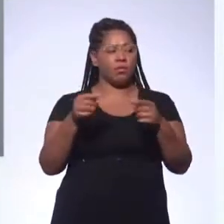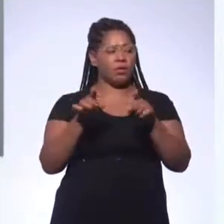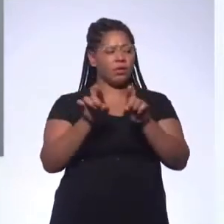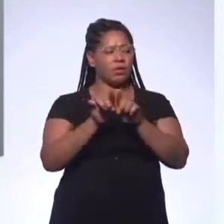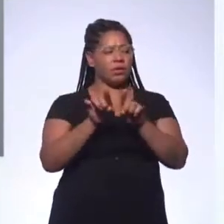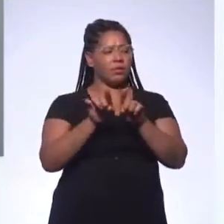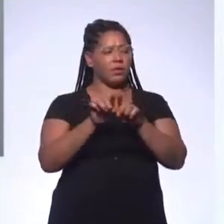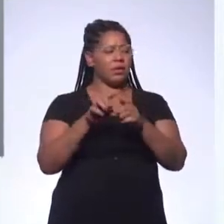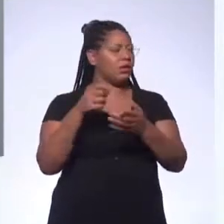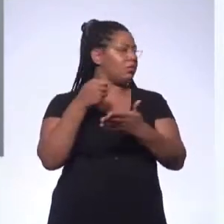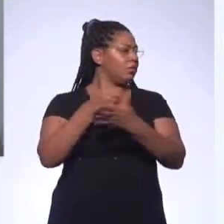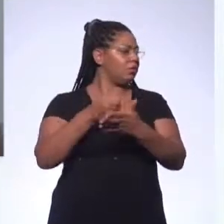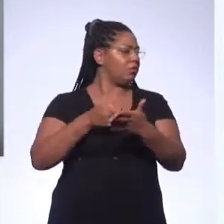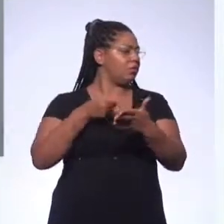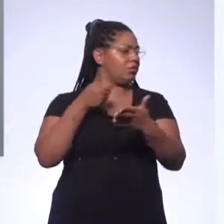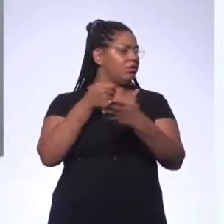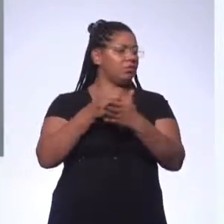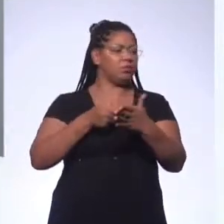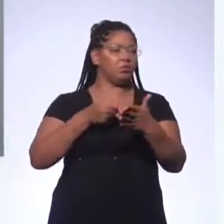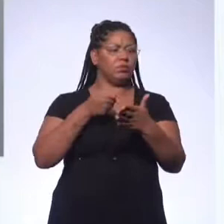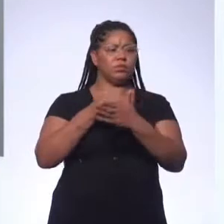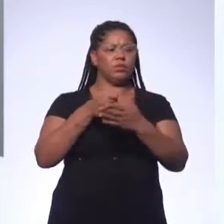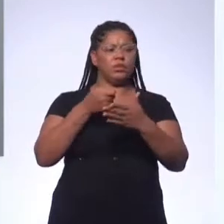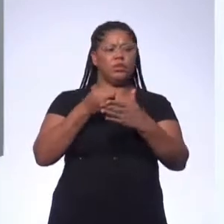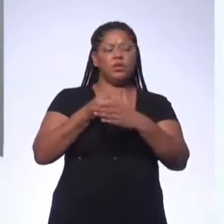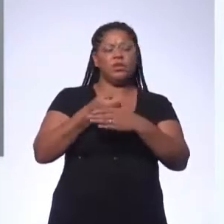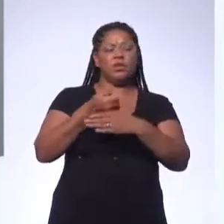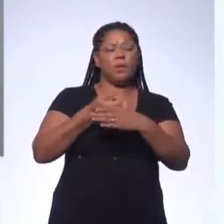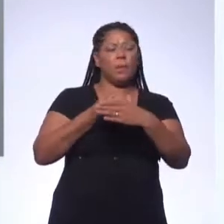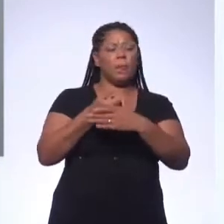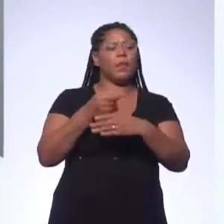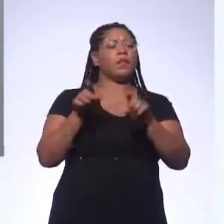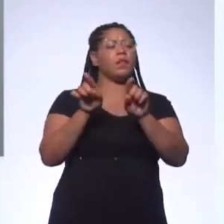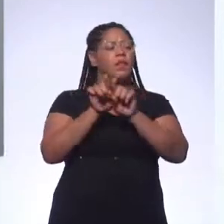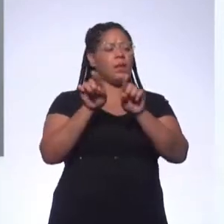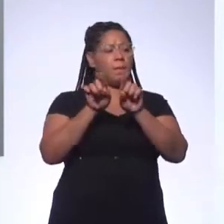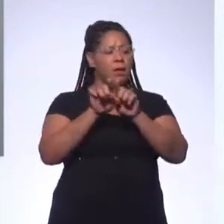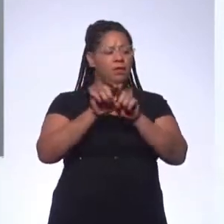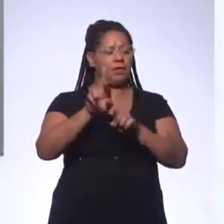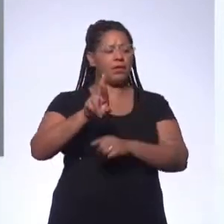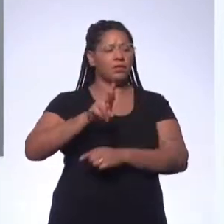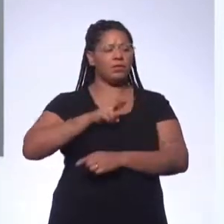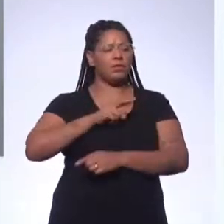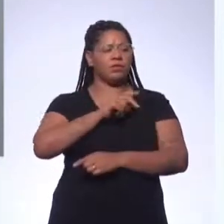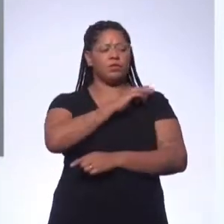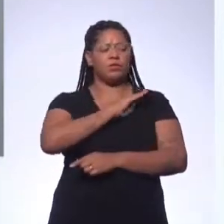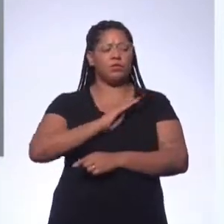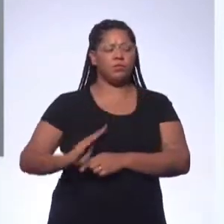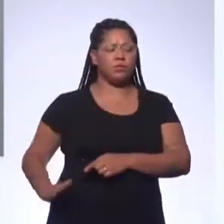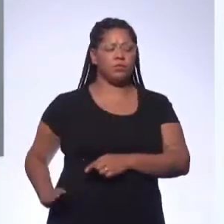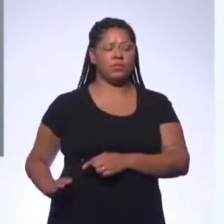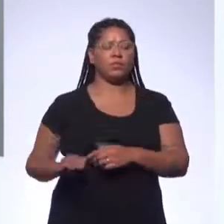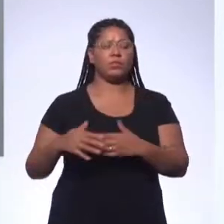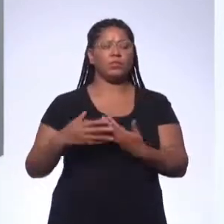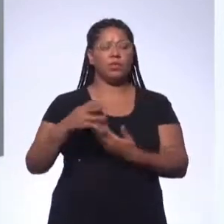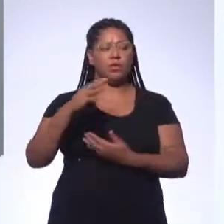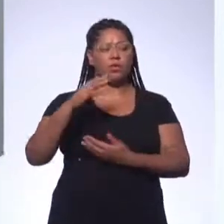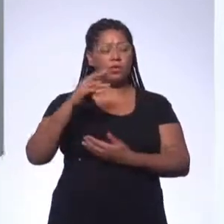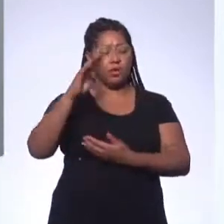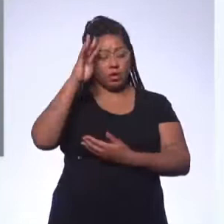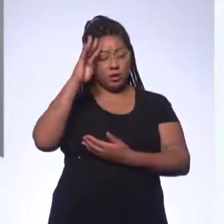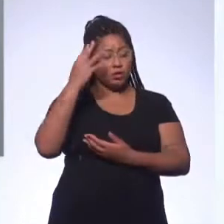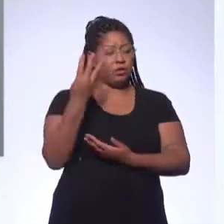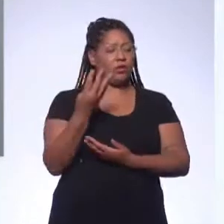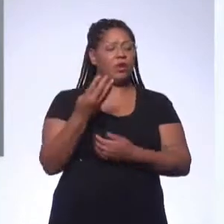para a extração de informações. E tudo isso daí foi respondido de forma brutal pelo governo, onde as Forças Armadas Uruguaias foram acionadas